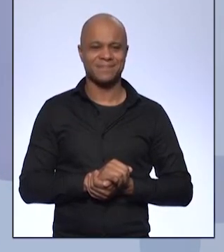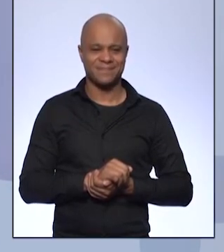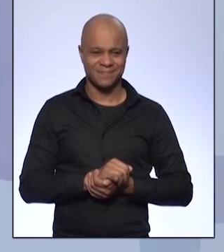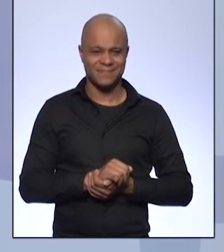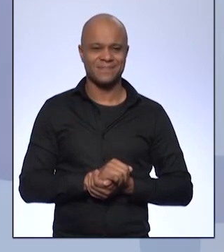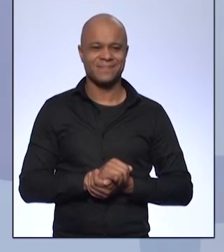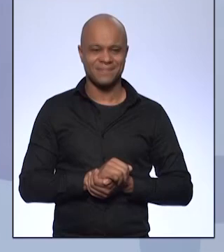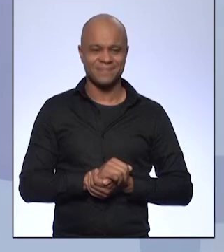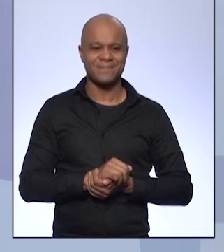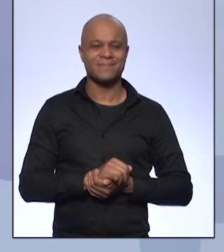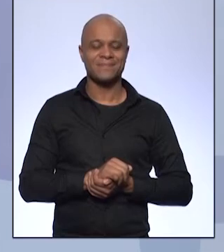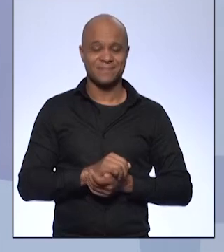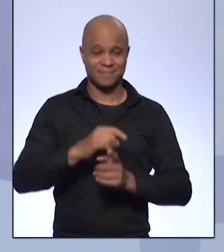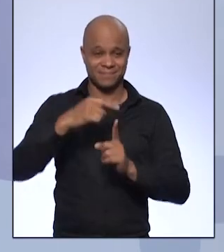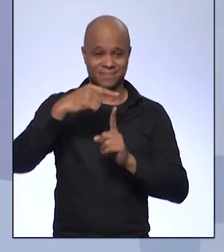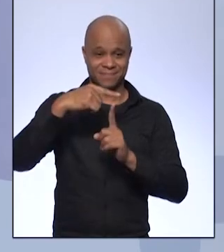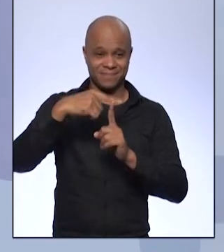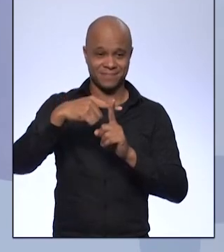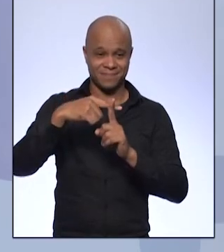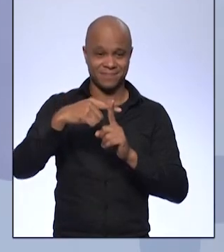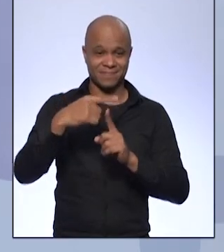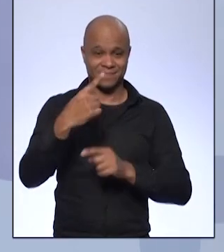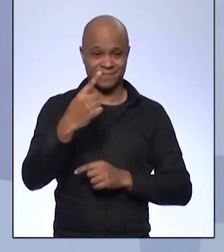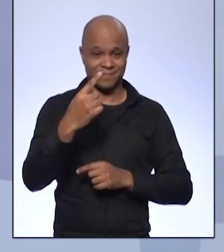com menos? Mais